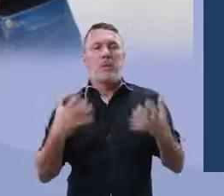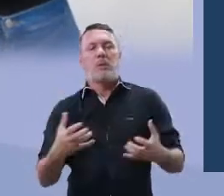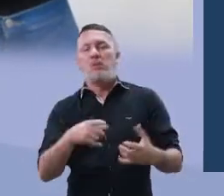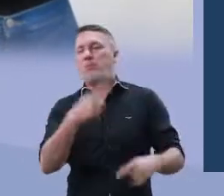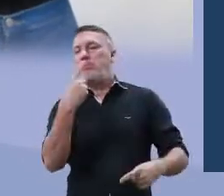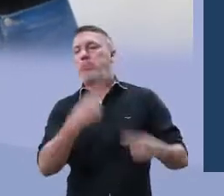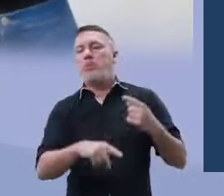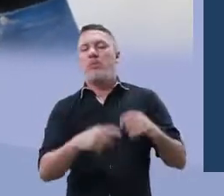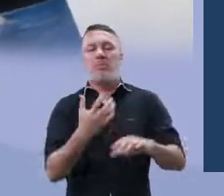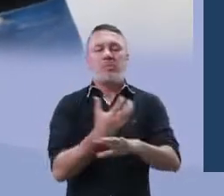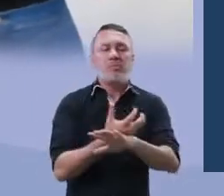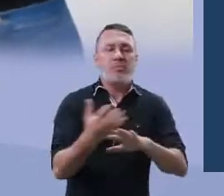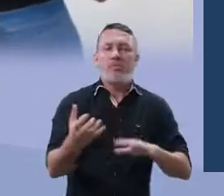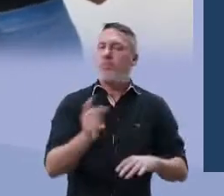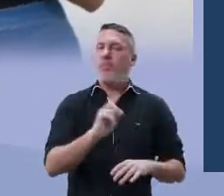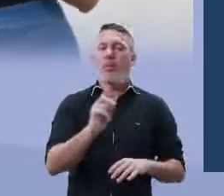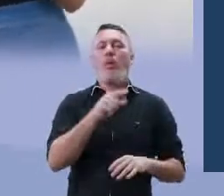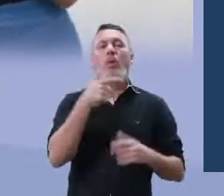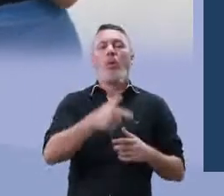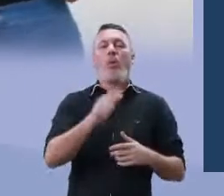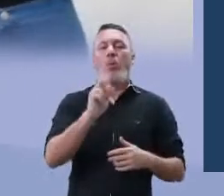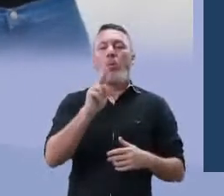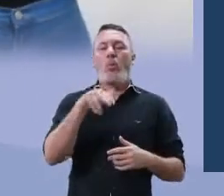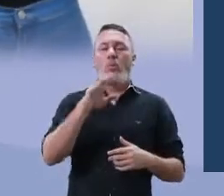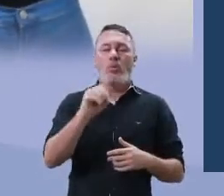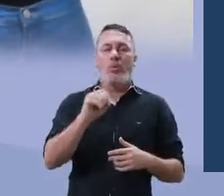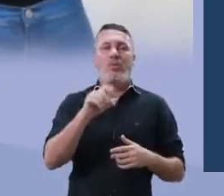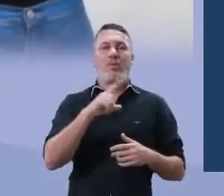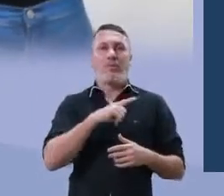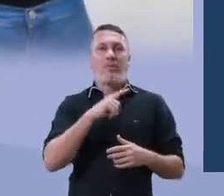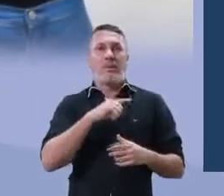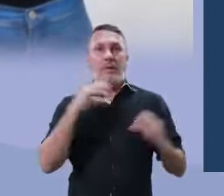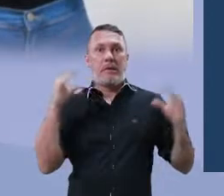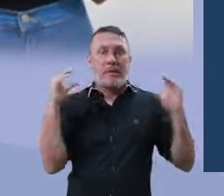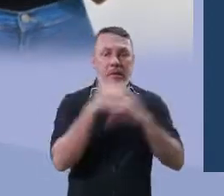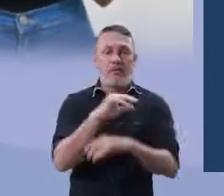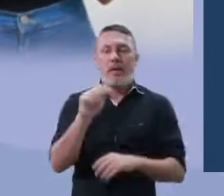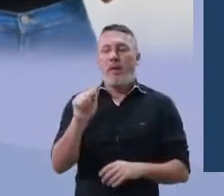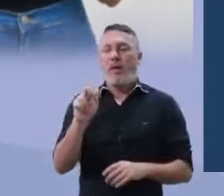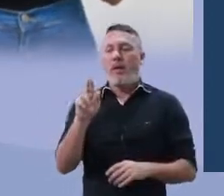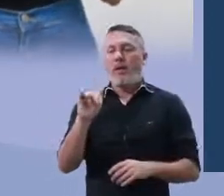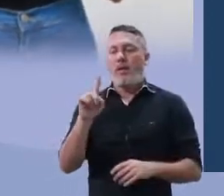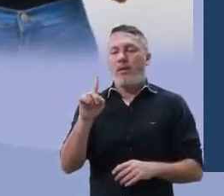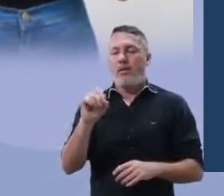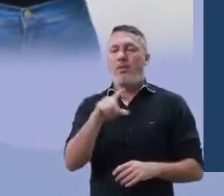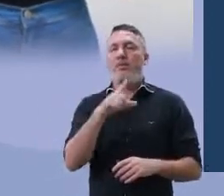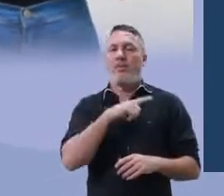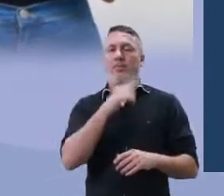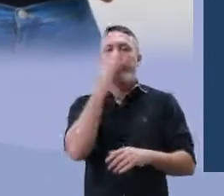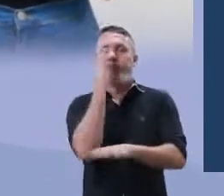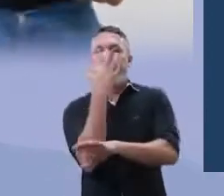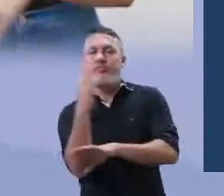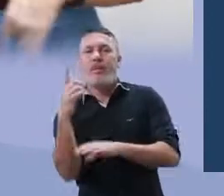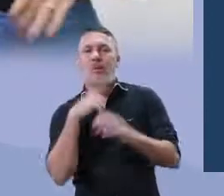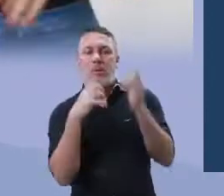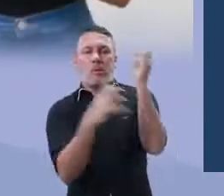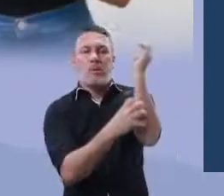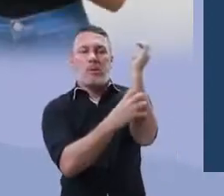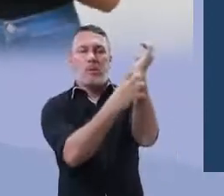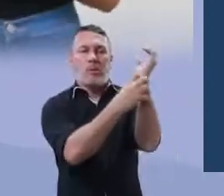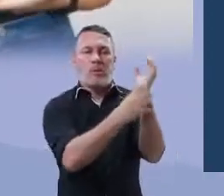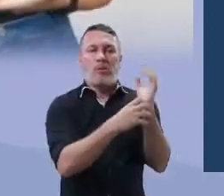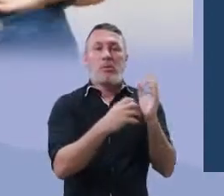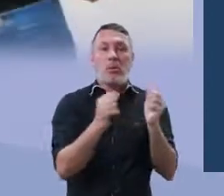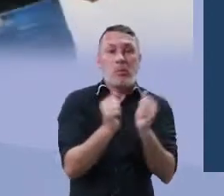daqueles solos. Então, isso vai acontecer em locais de clima subúmido, árido e semiárido, que tem uma vegetação